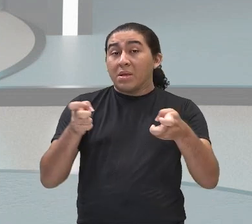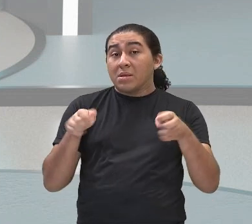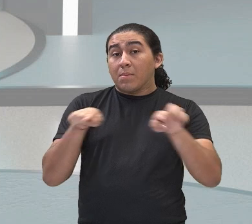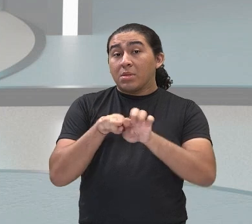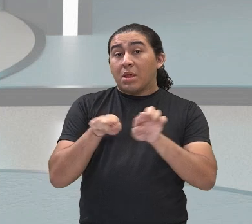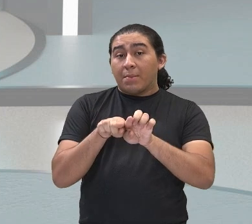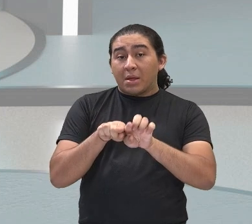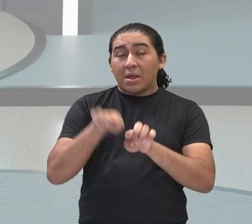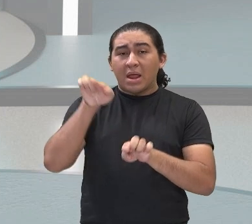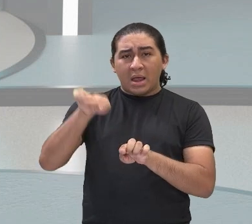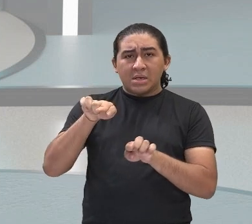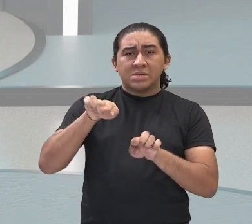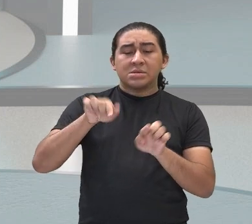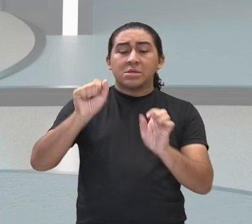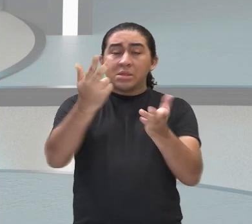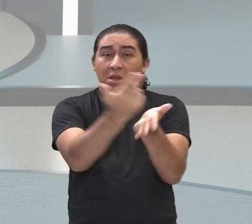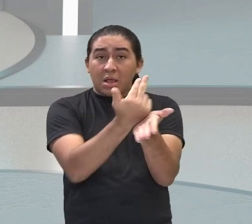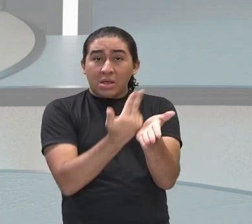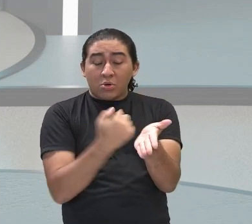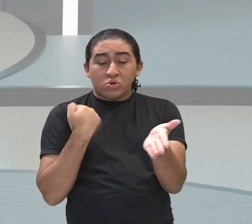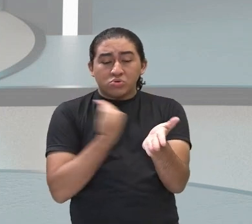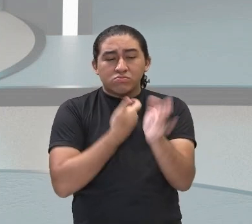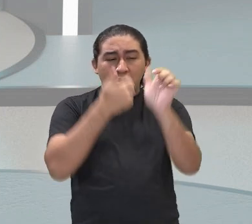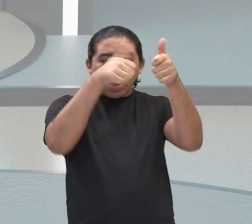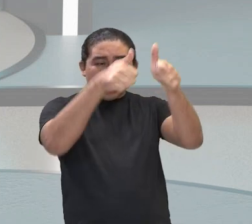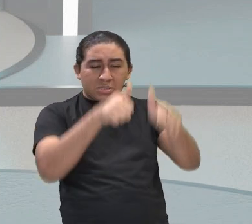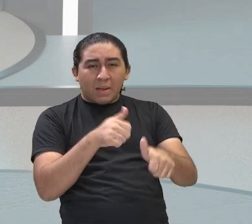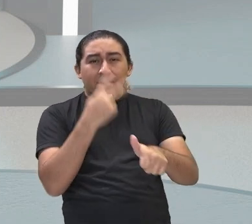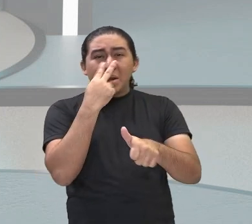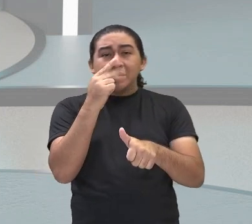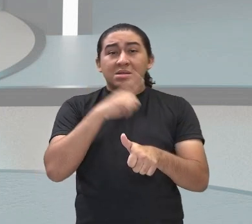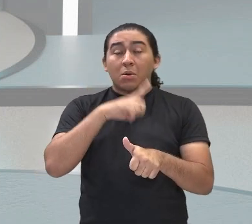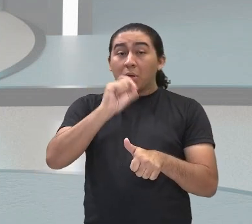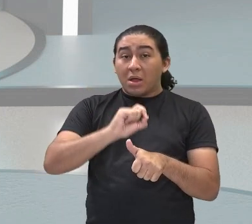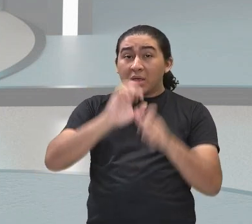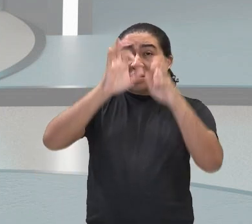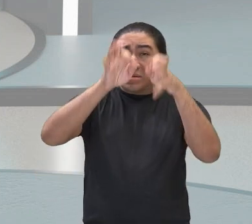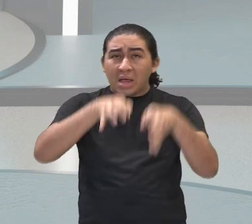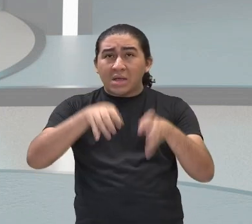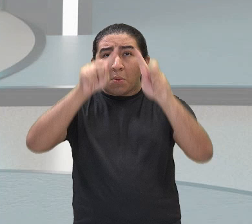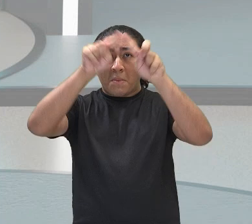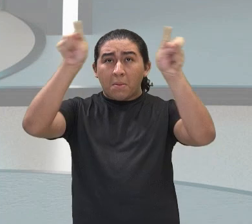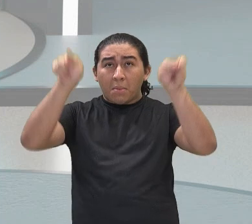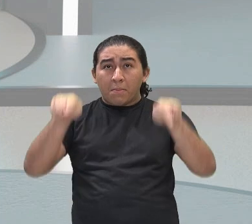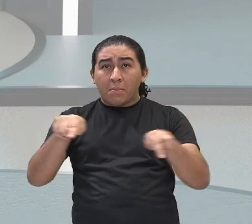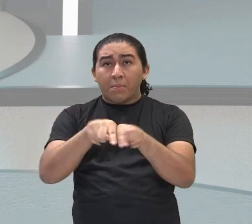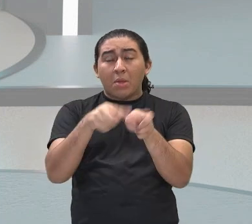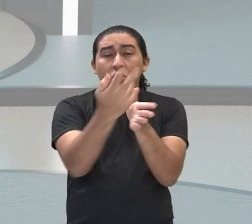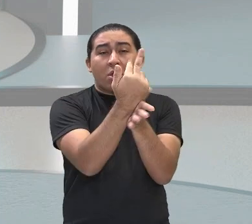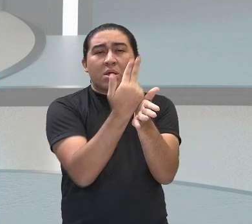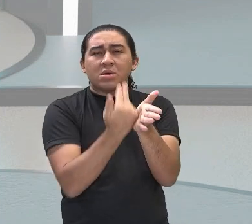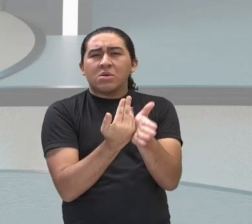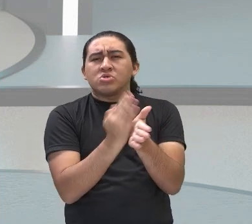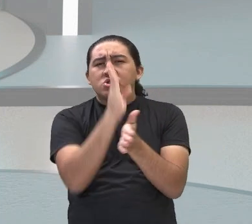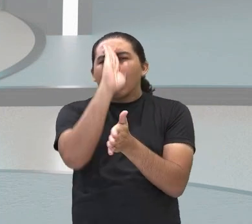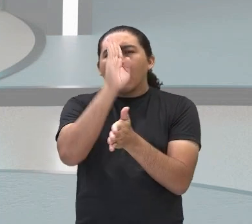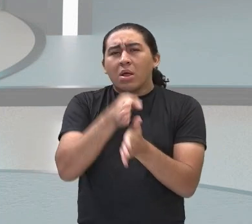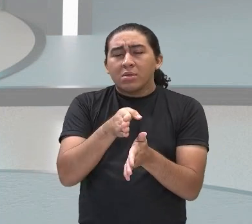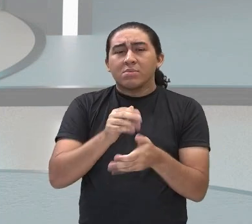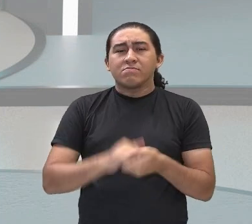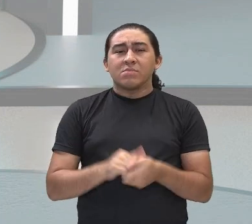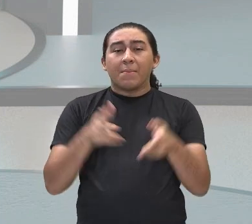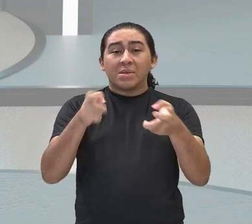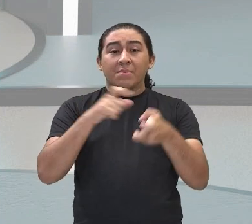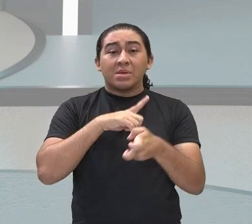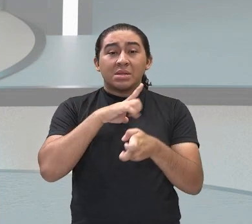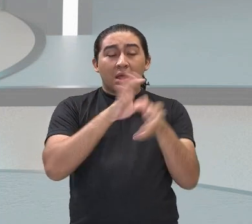que ele está todo simétrico. Então, percebem você, já viu que tem aquela linha alba que te